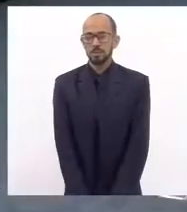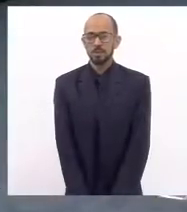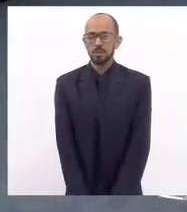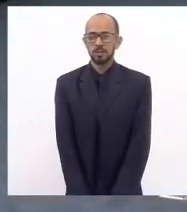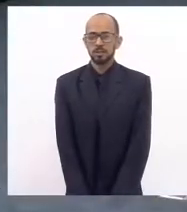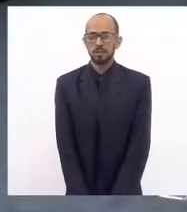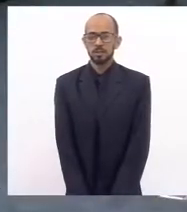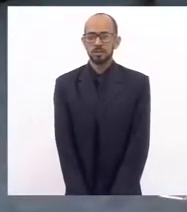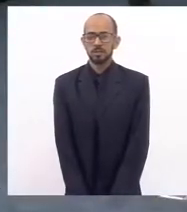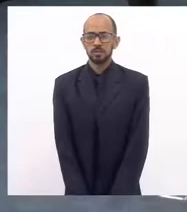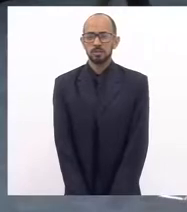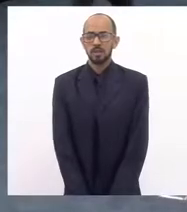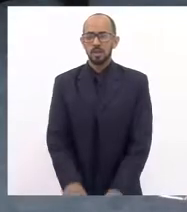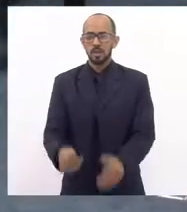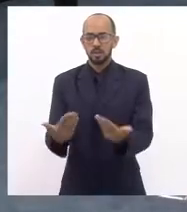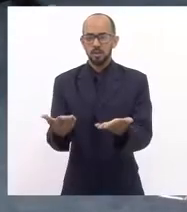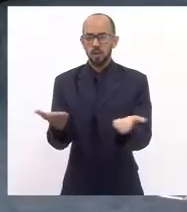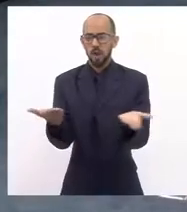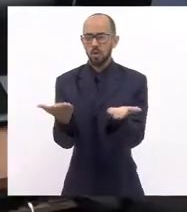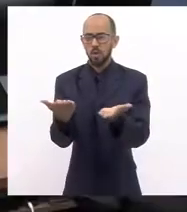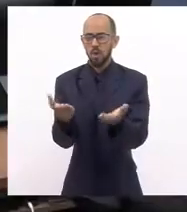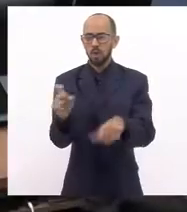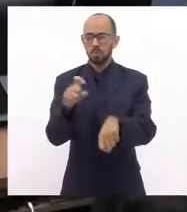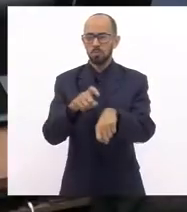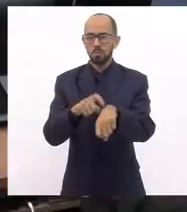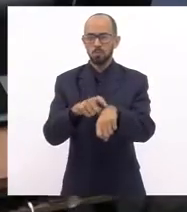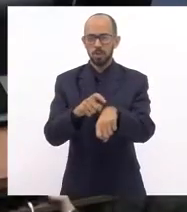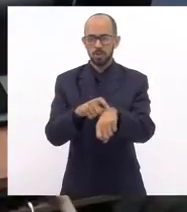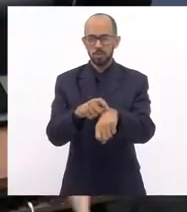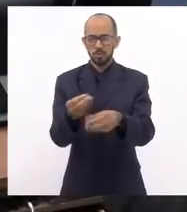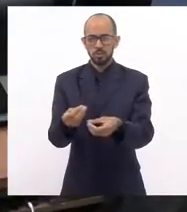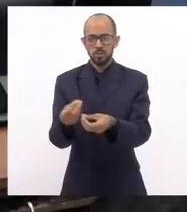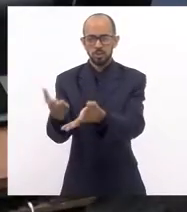Bom, é chegado o momento da entrega dos títulos